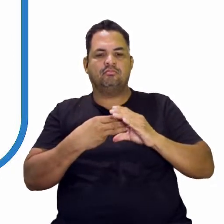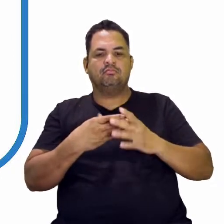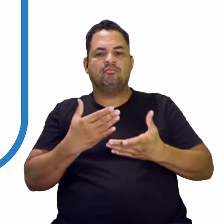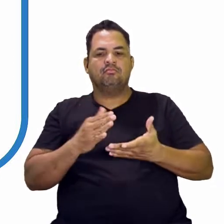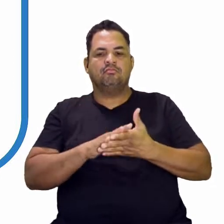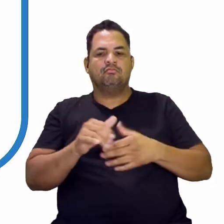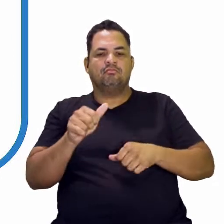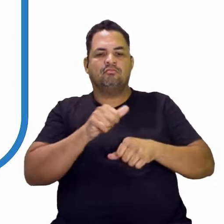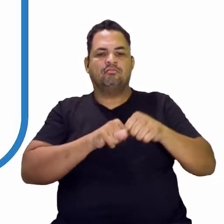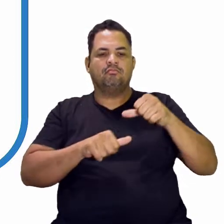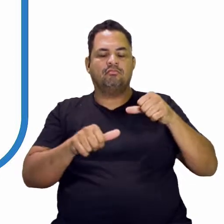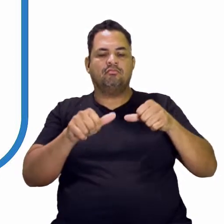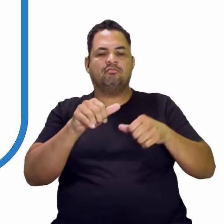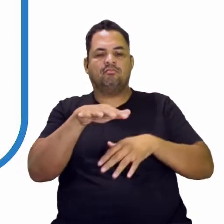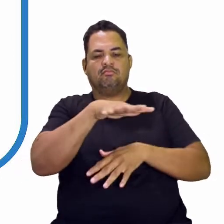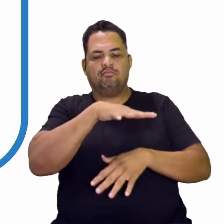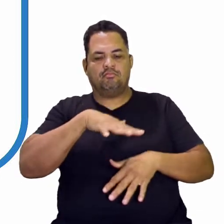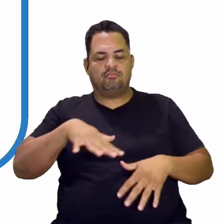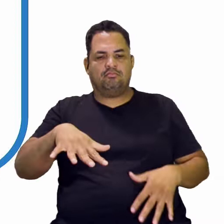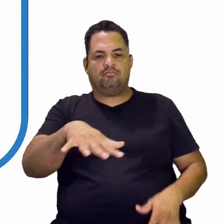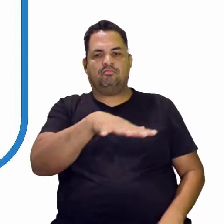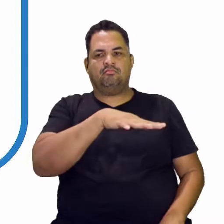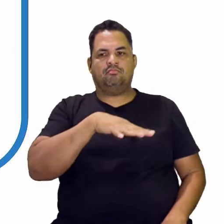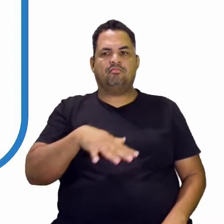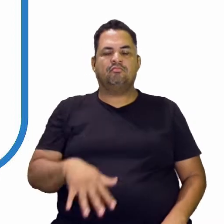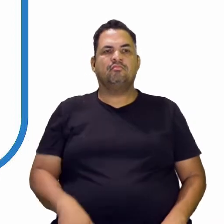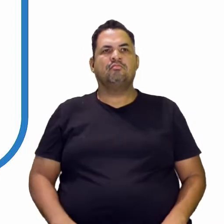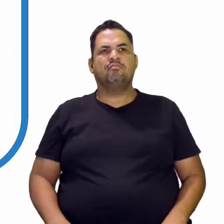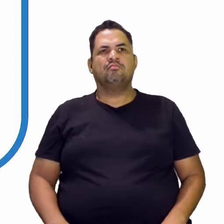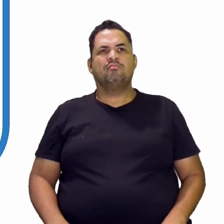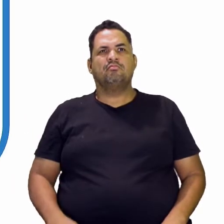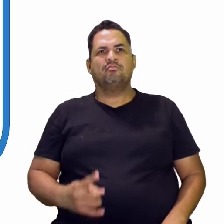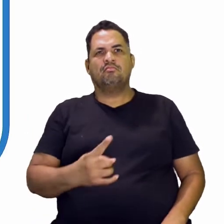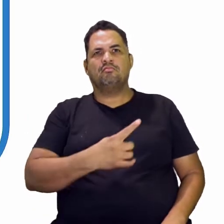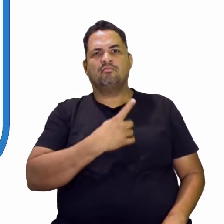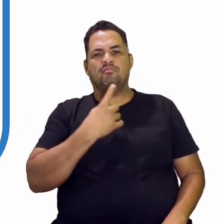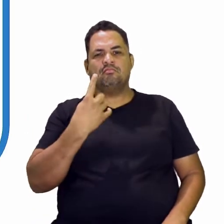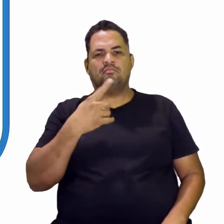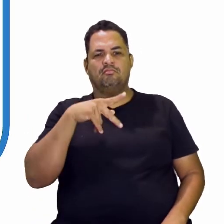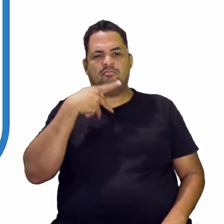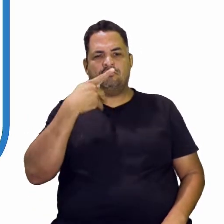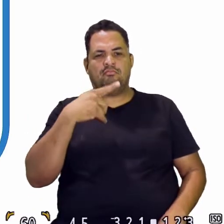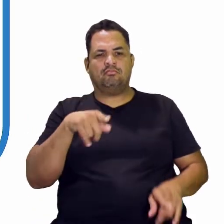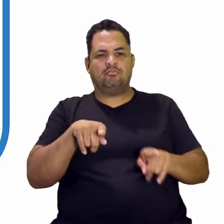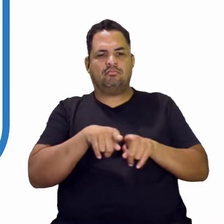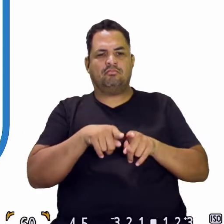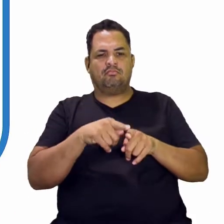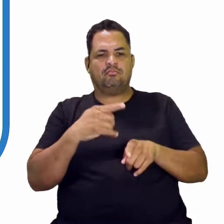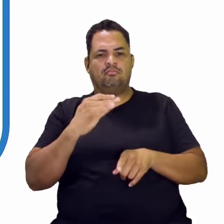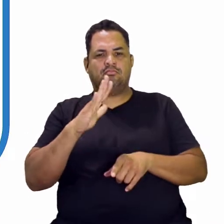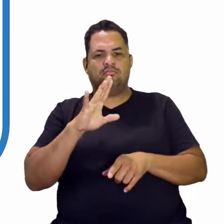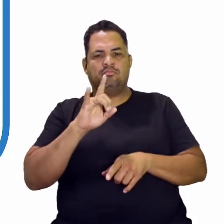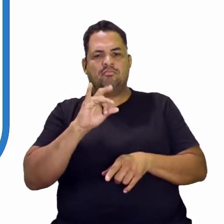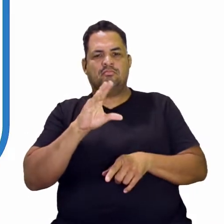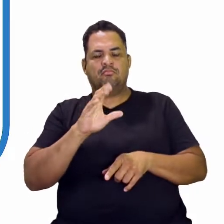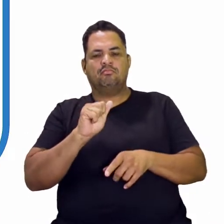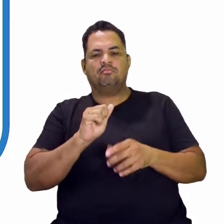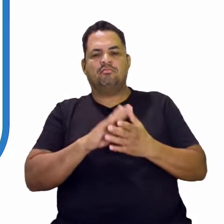entre célula e o meio externo, certo? Nós vamos falar também sobre o citoplasma das